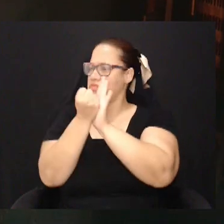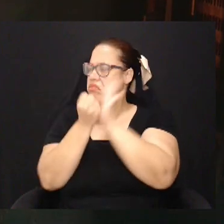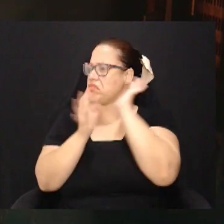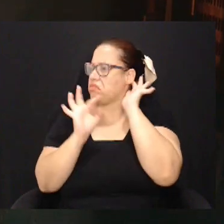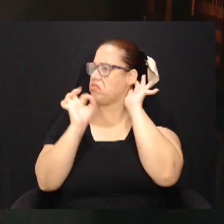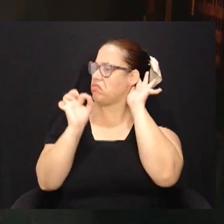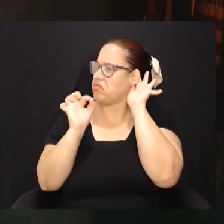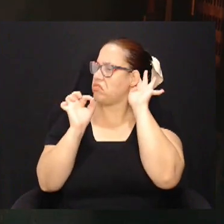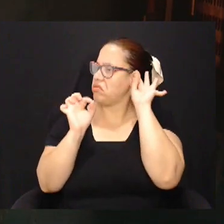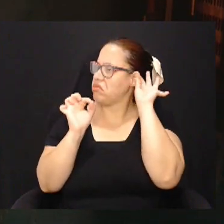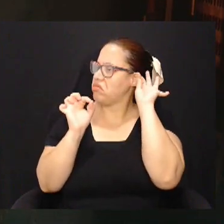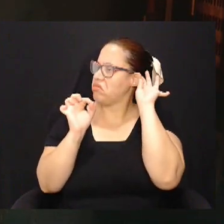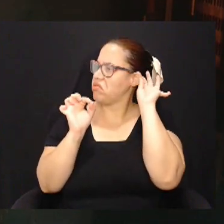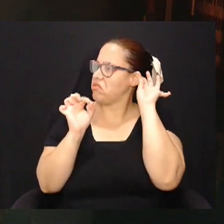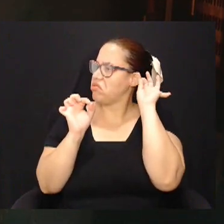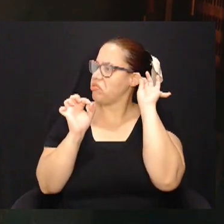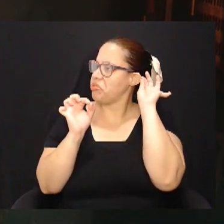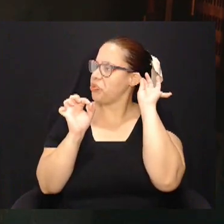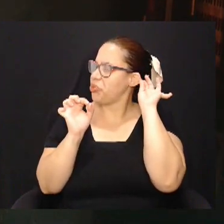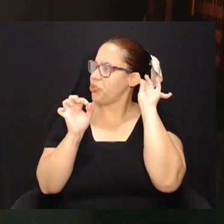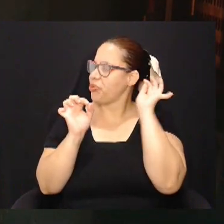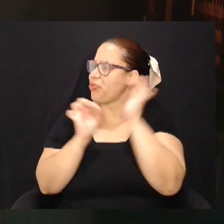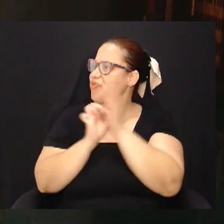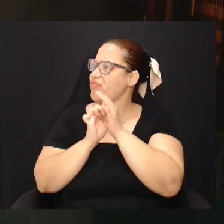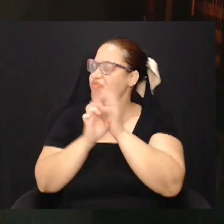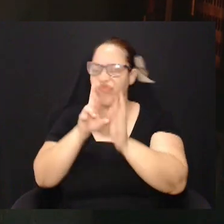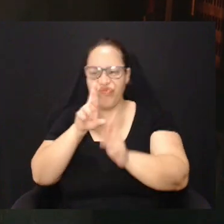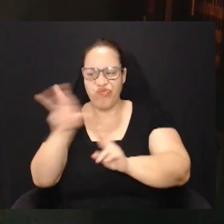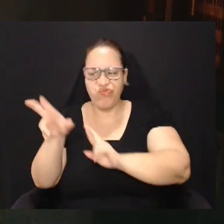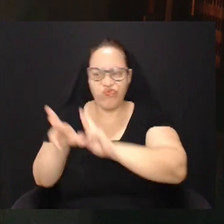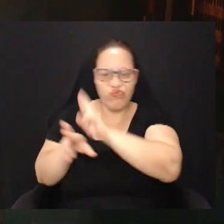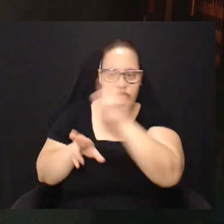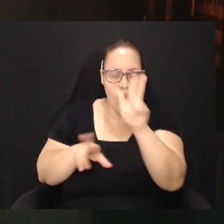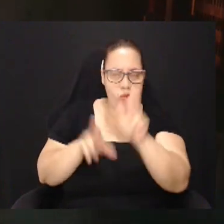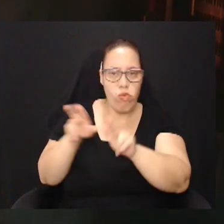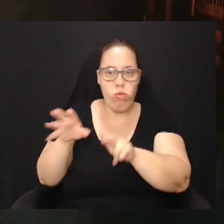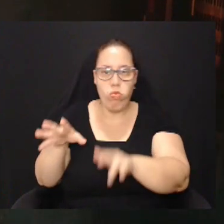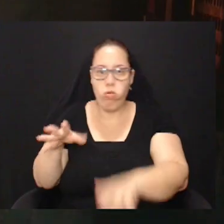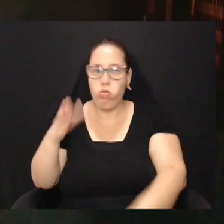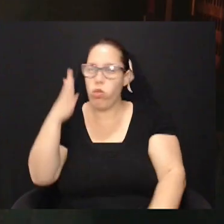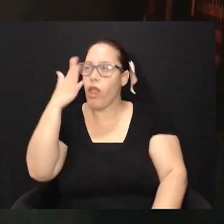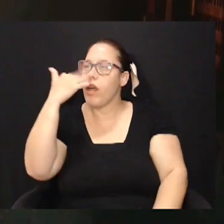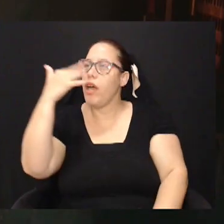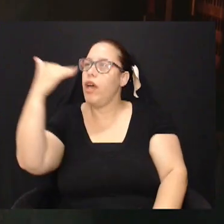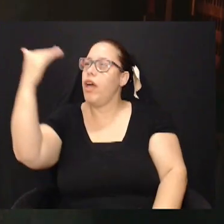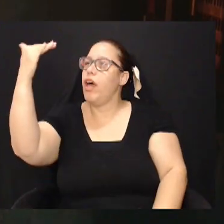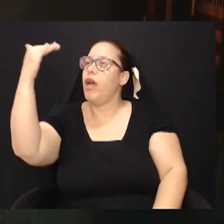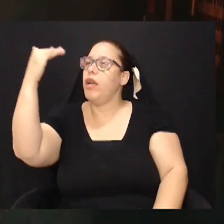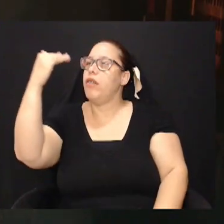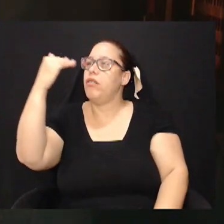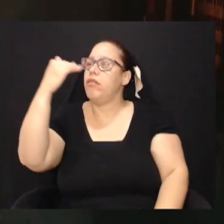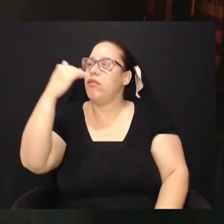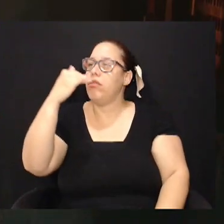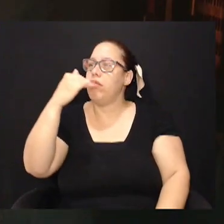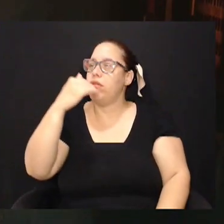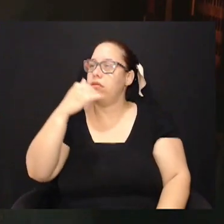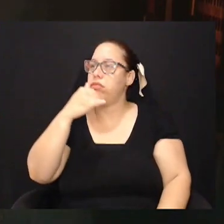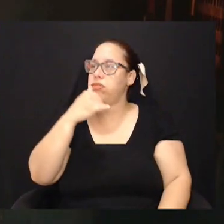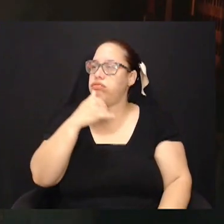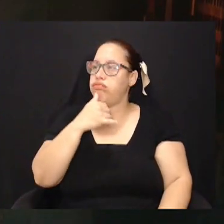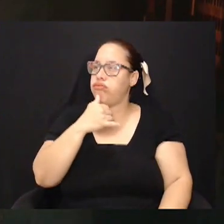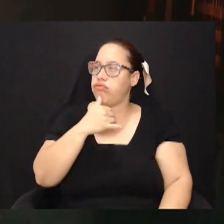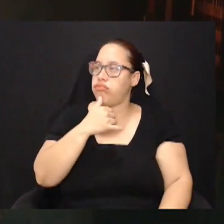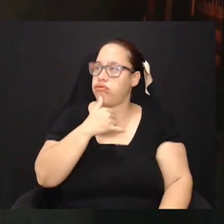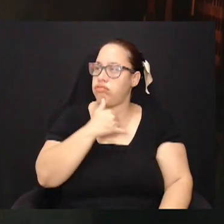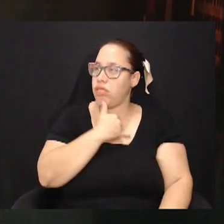padrão ele tem distinção, aliás, entre a inspiração, a frustração, né? Ou ele só registra